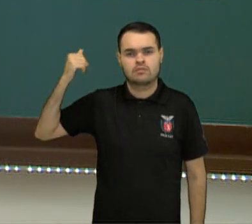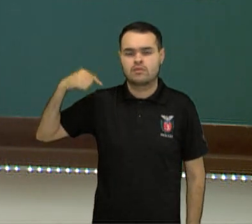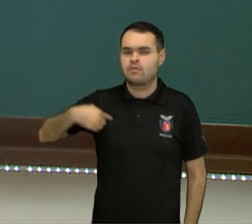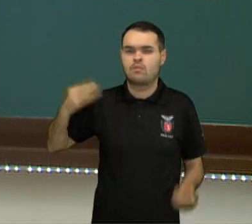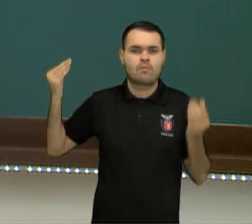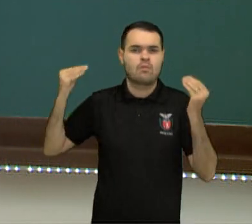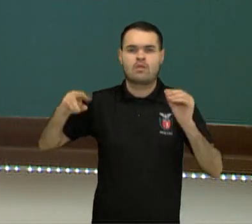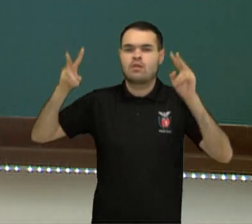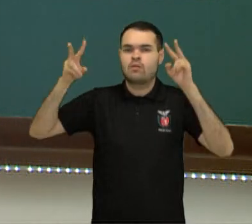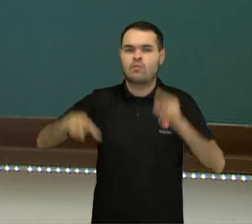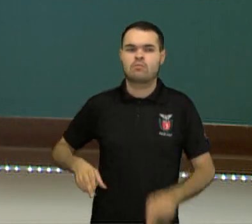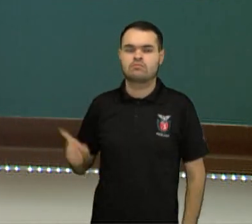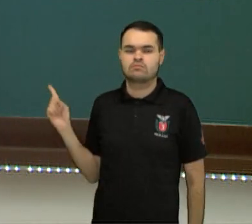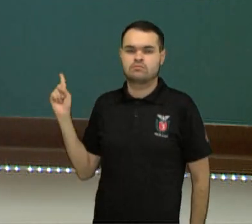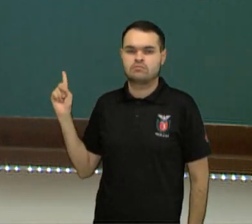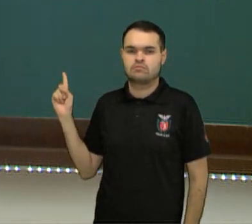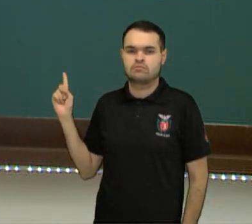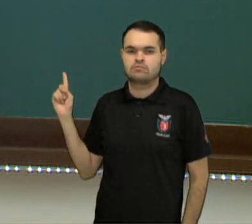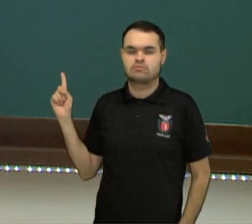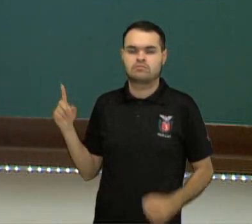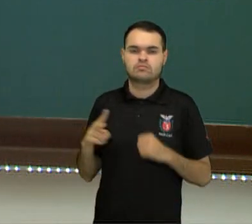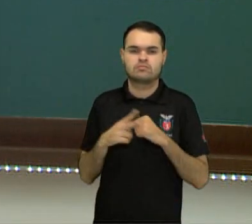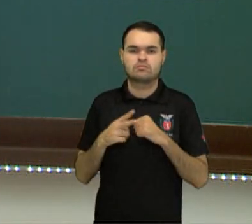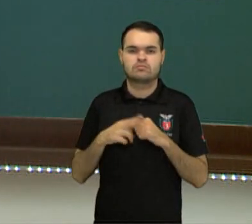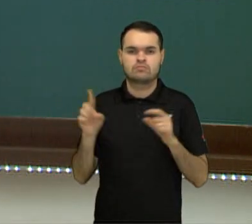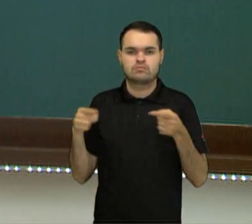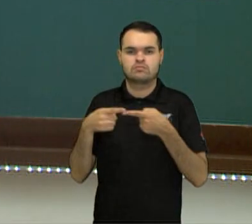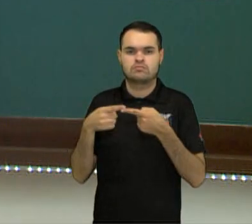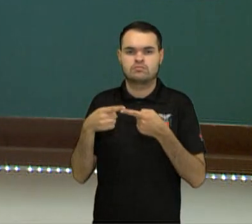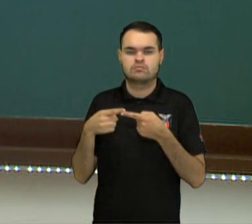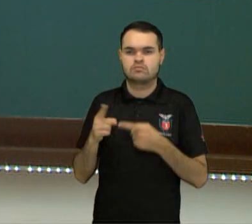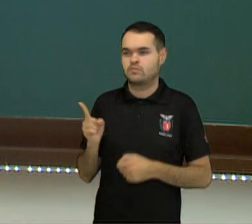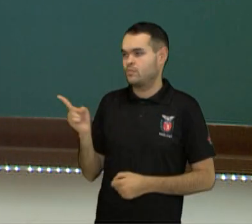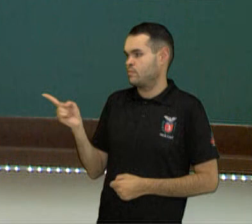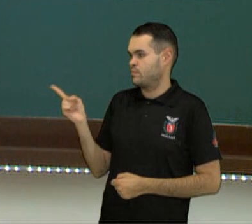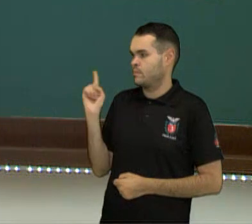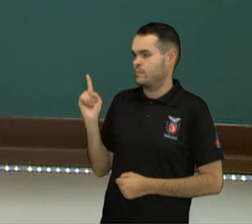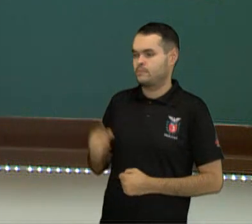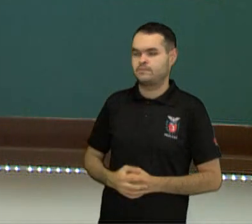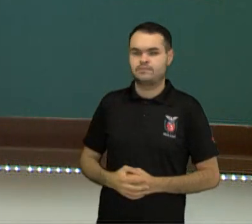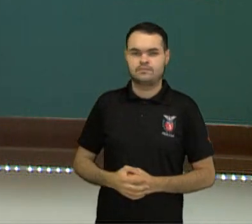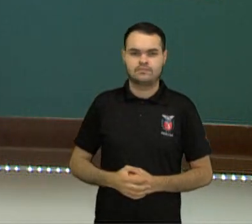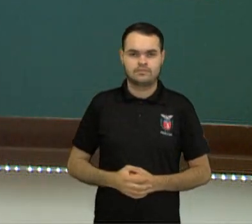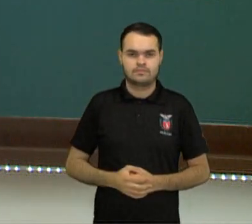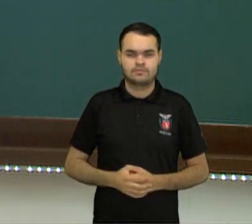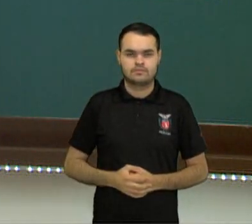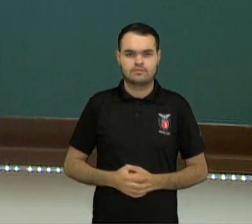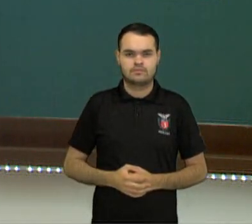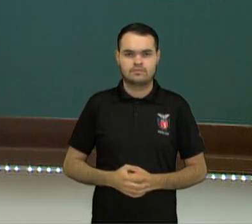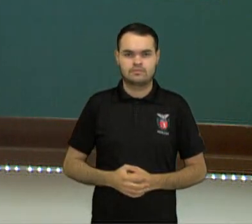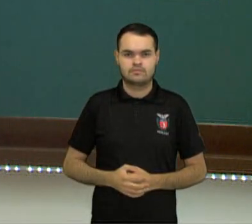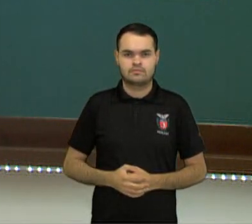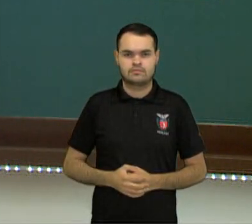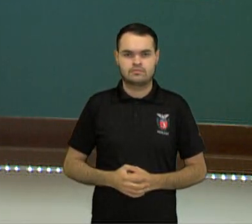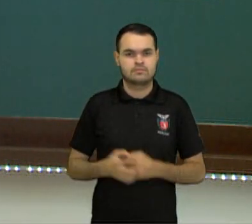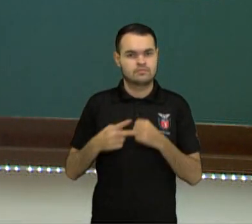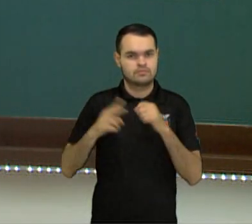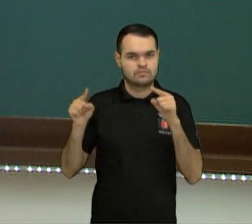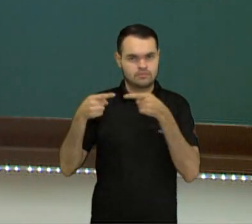olha só. Os regulares são visited, traveled, loved e